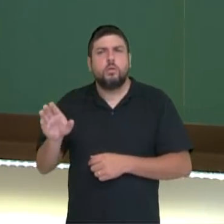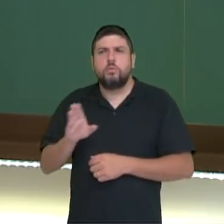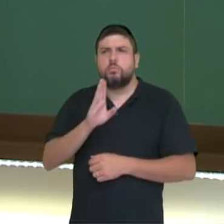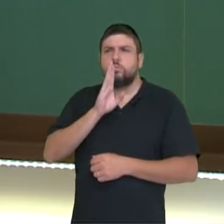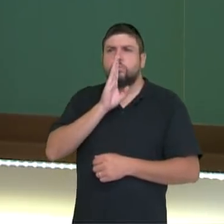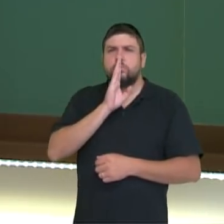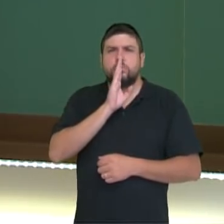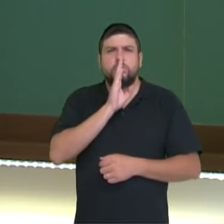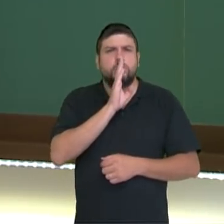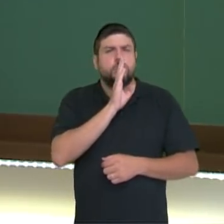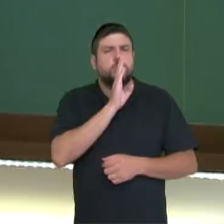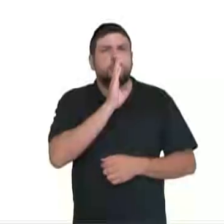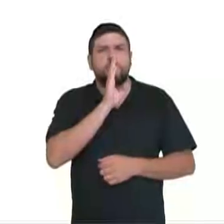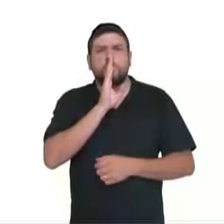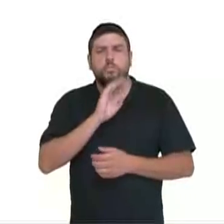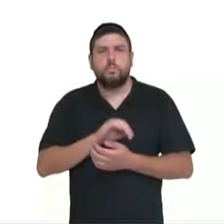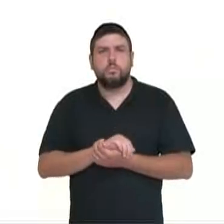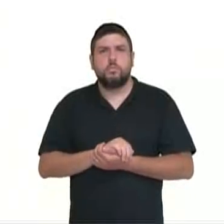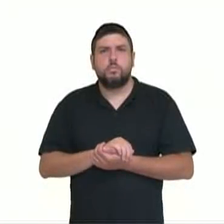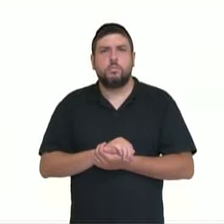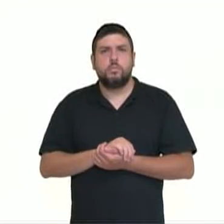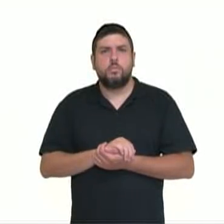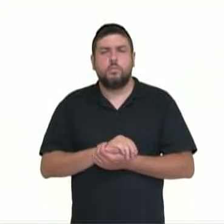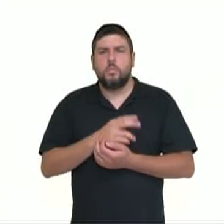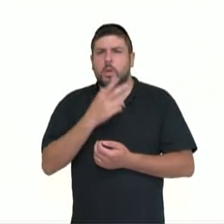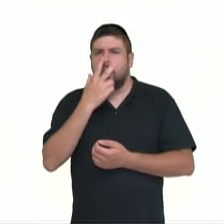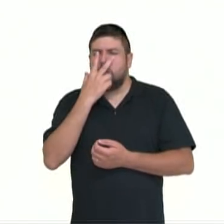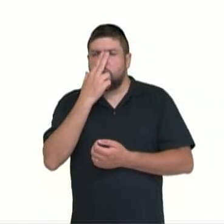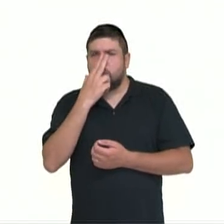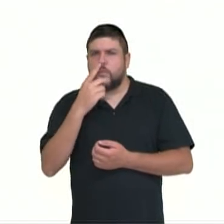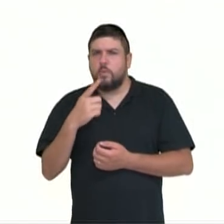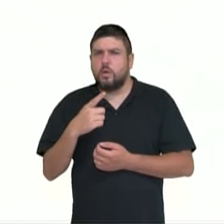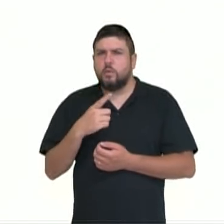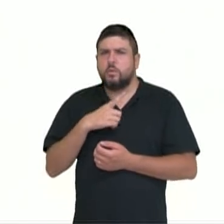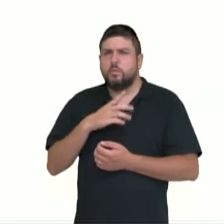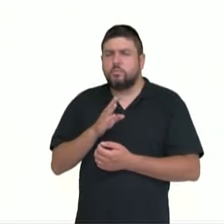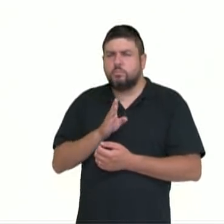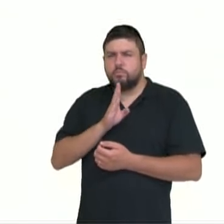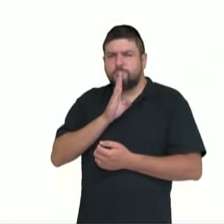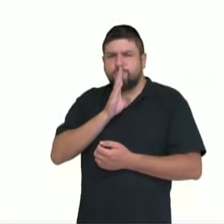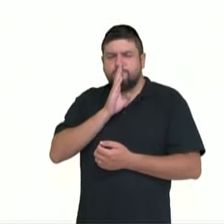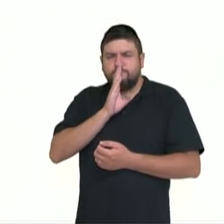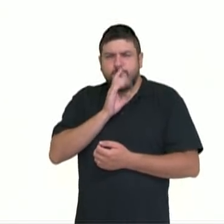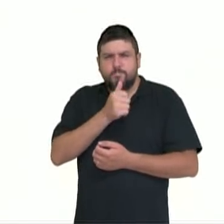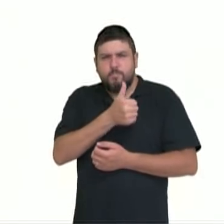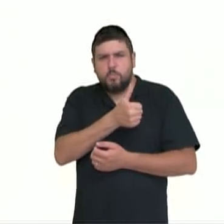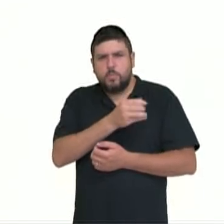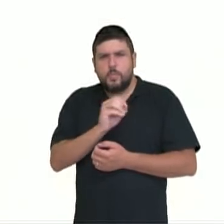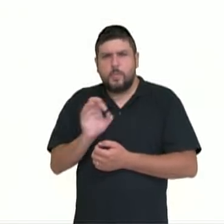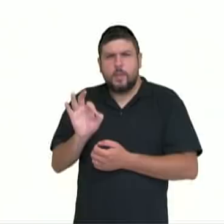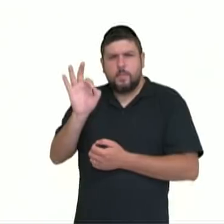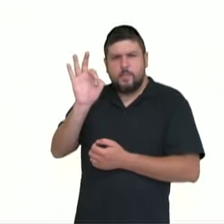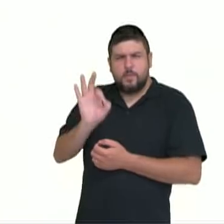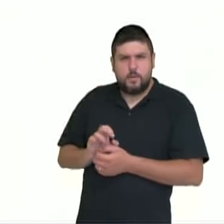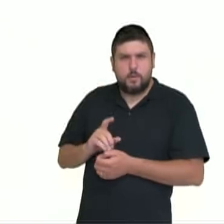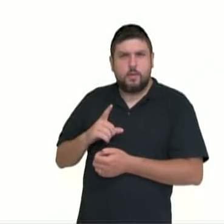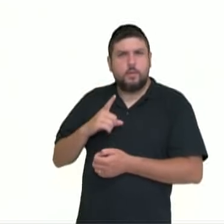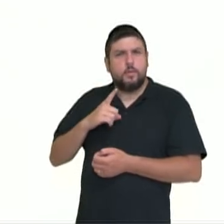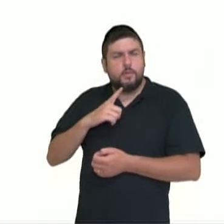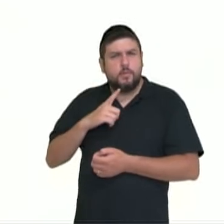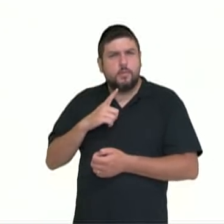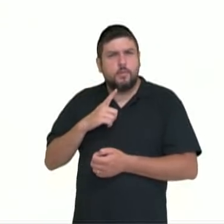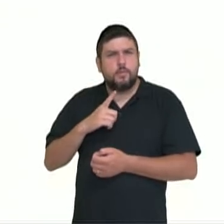som? Será que existe silêncio absoluto? Você já parou para